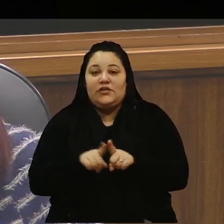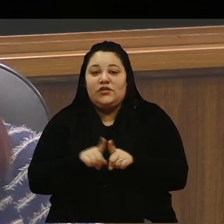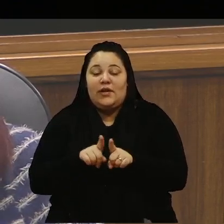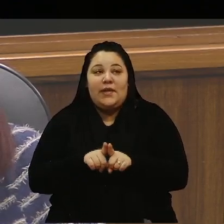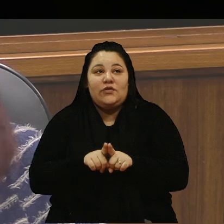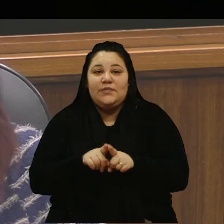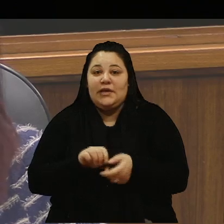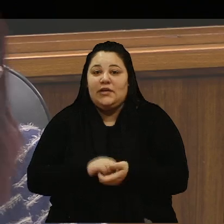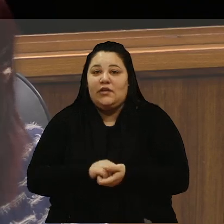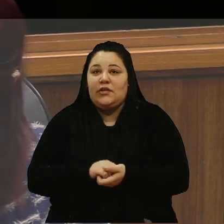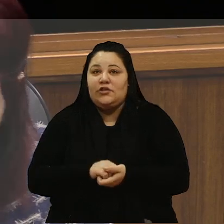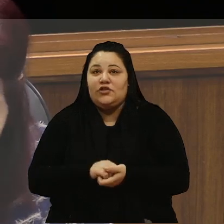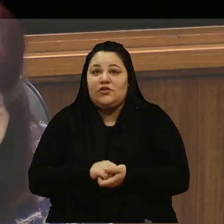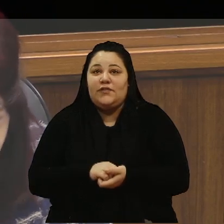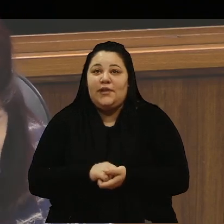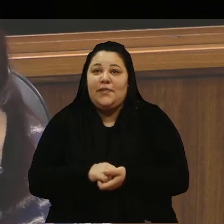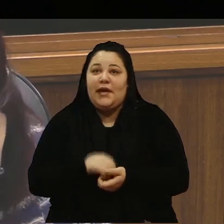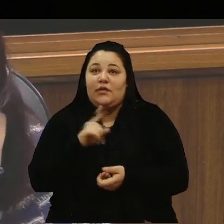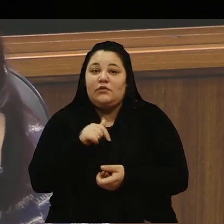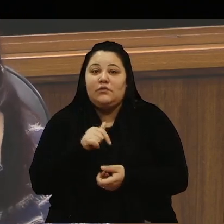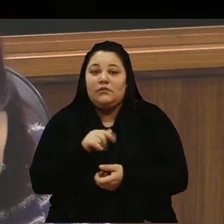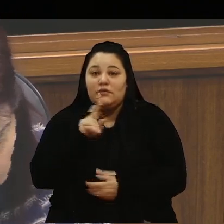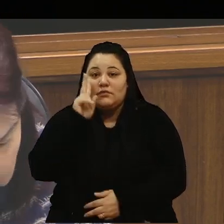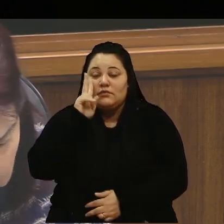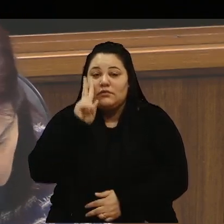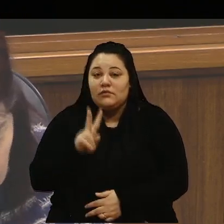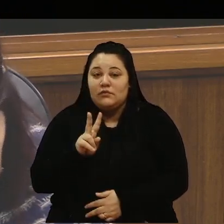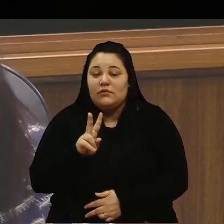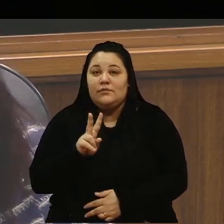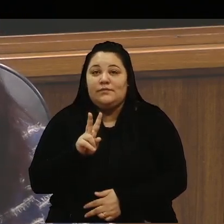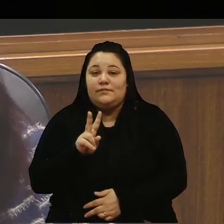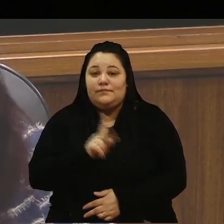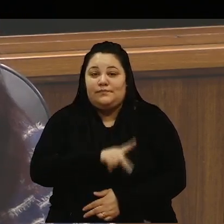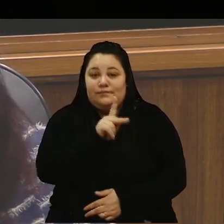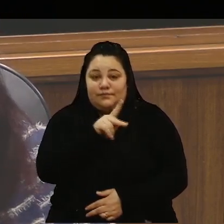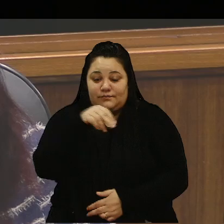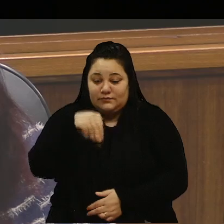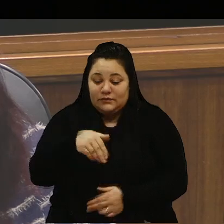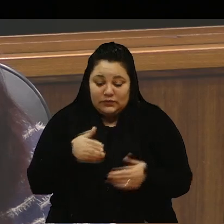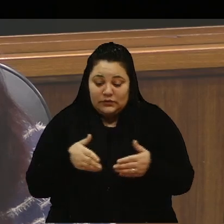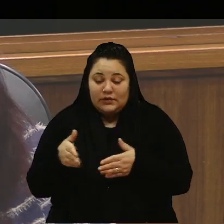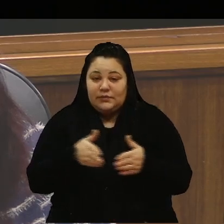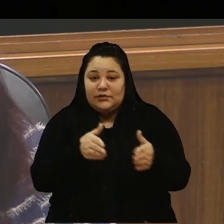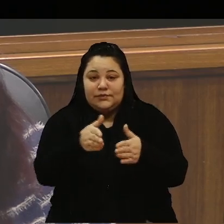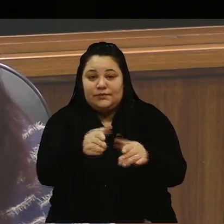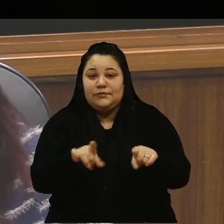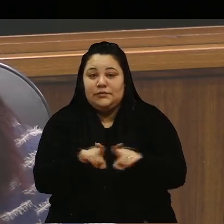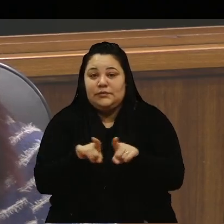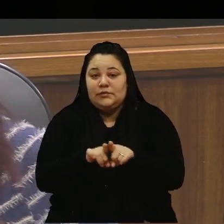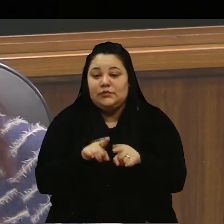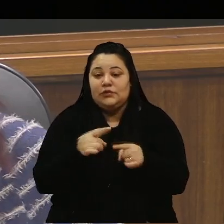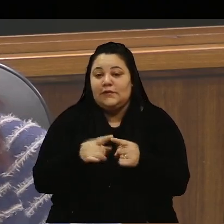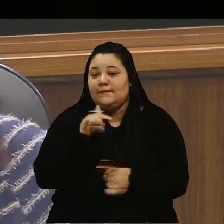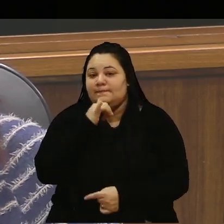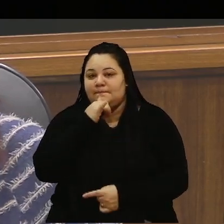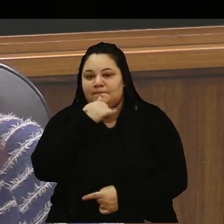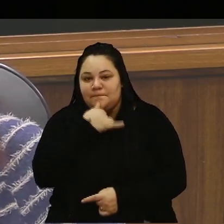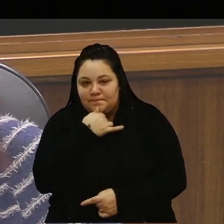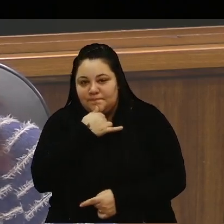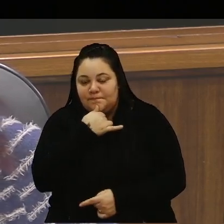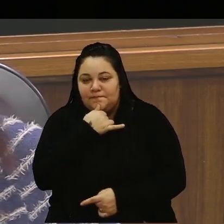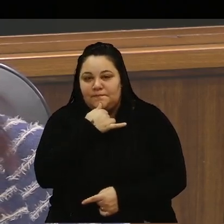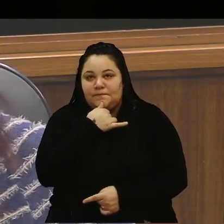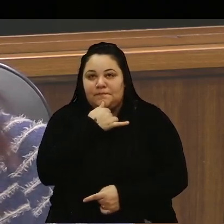olhar para aquele acesso ao bairro, da gente olhar para aquele quilômetro na BR, porque infelizmente não foi a primeira